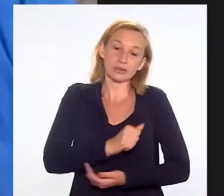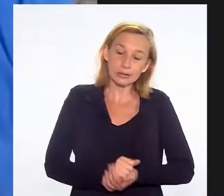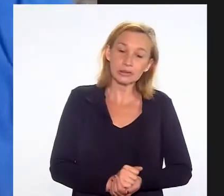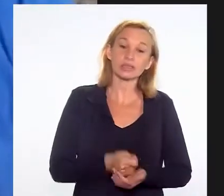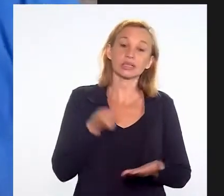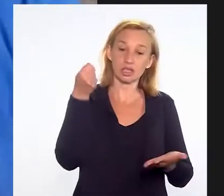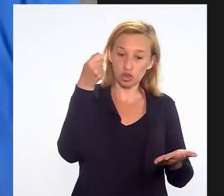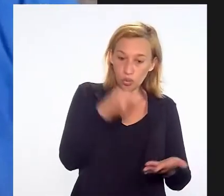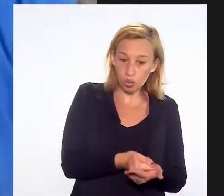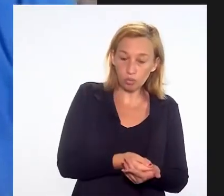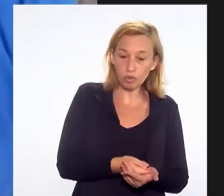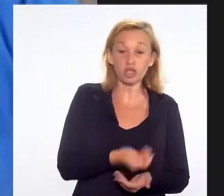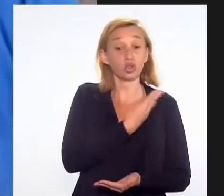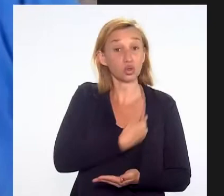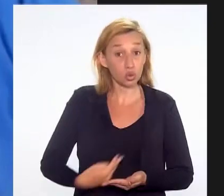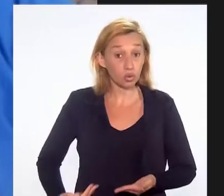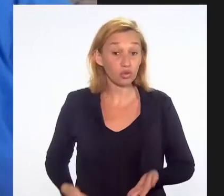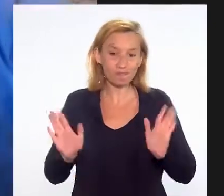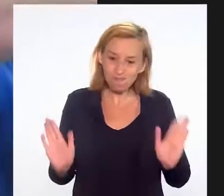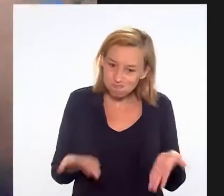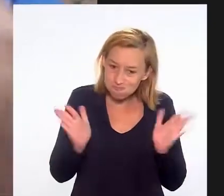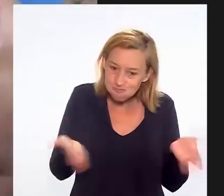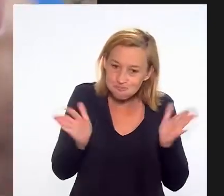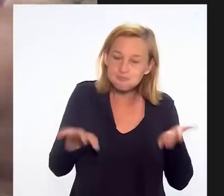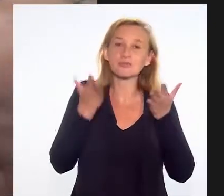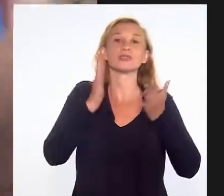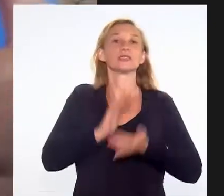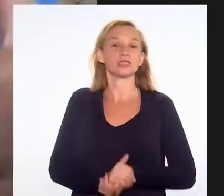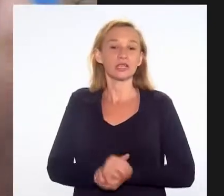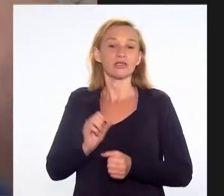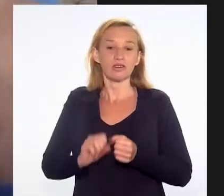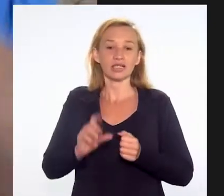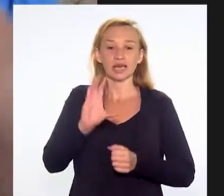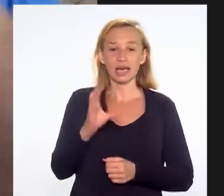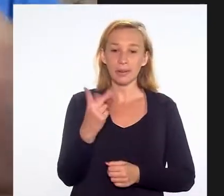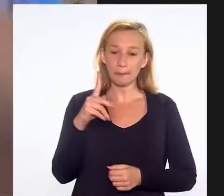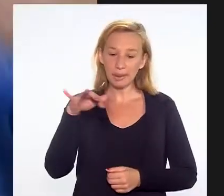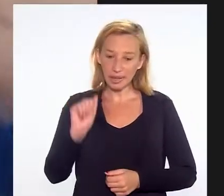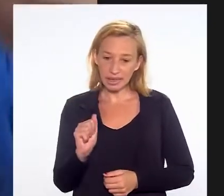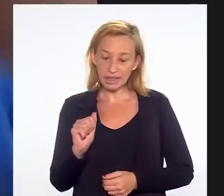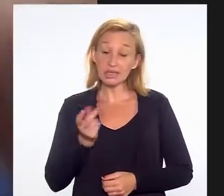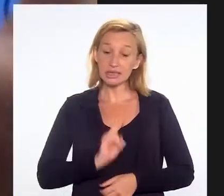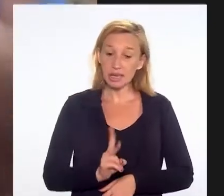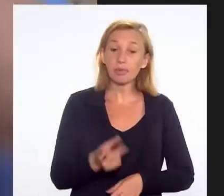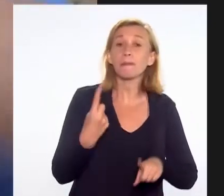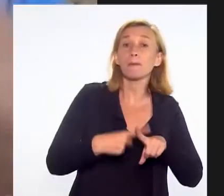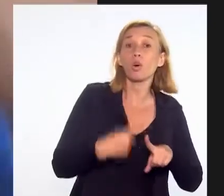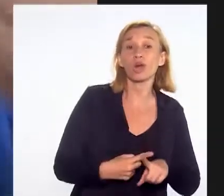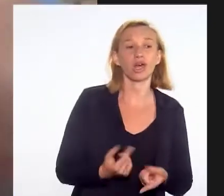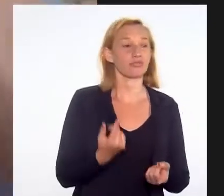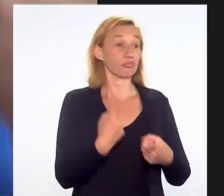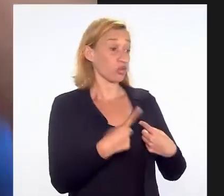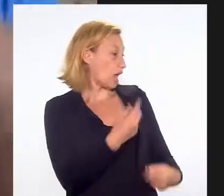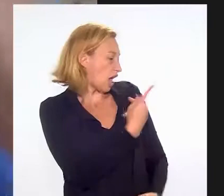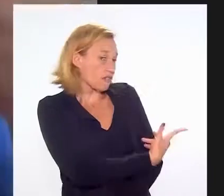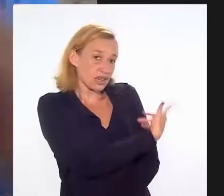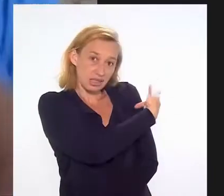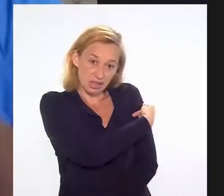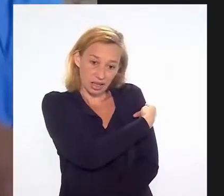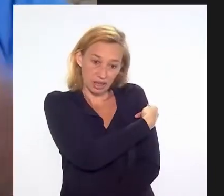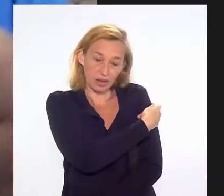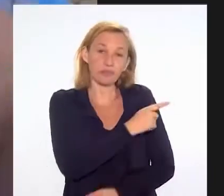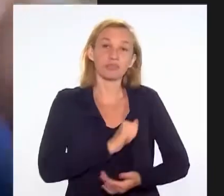extremamente importante que as medidas protetivas elas sejam cumpridas e que os governos estimulem, né, façam